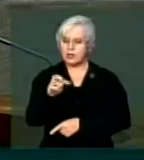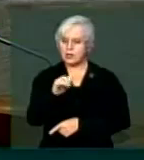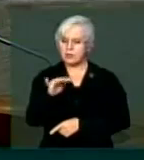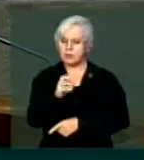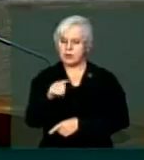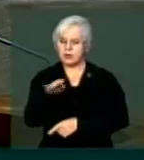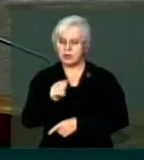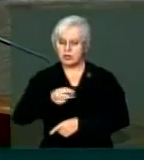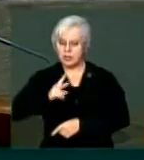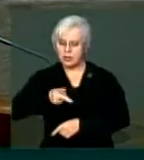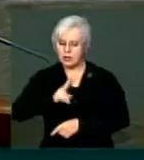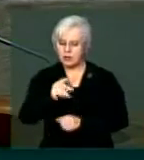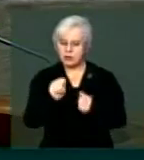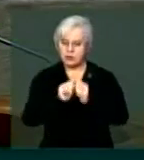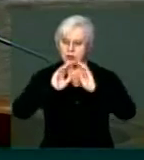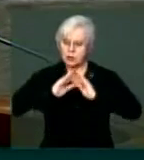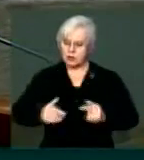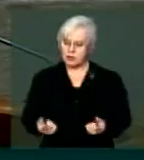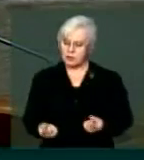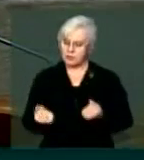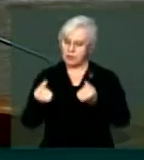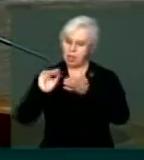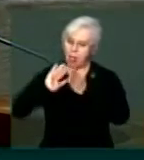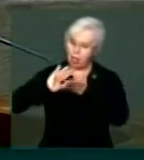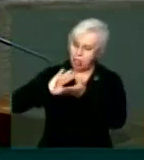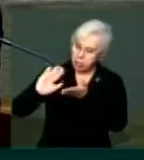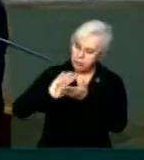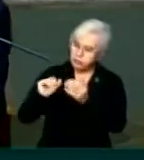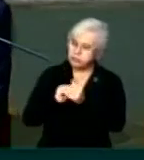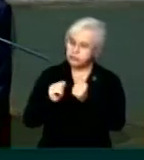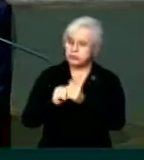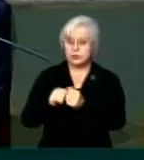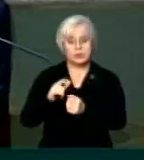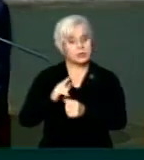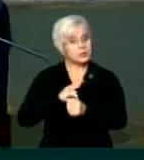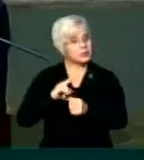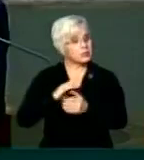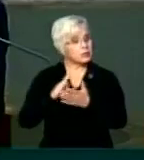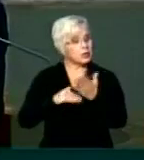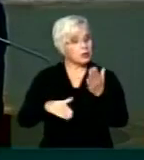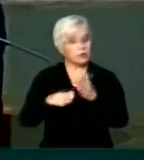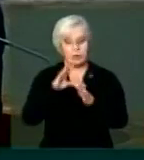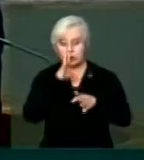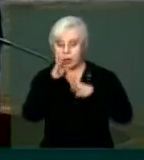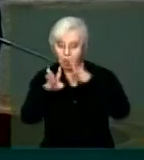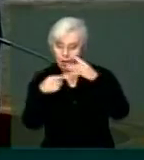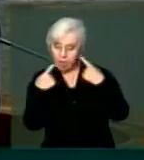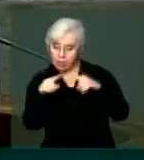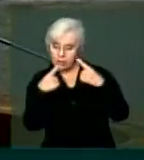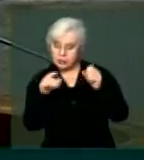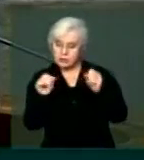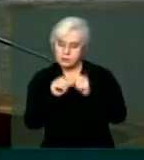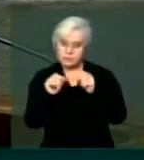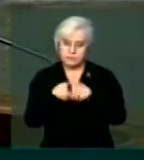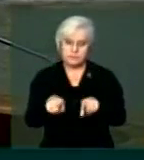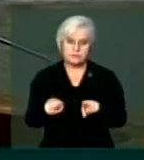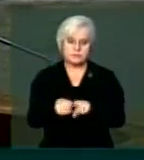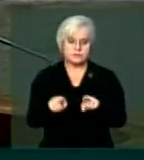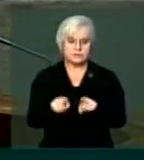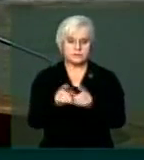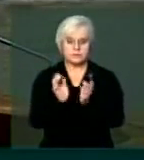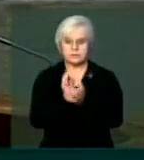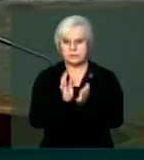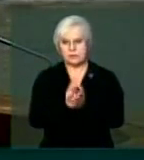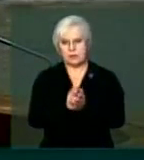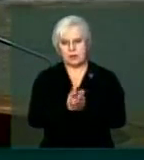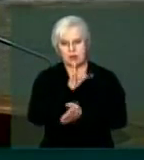continuaram sendo as maiores doadoras, e elas estão em todas as denúncias que vão ser feitas, inclusive pelos